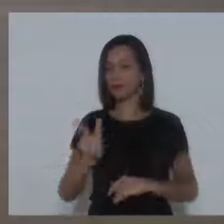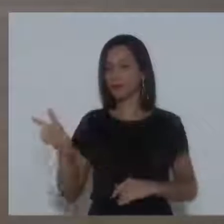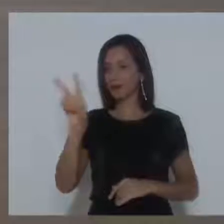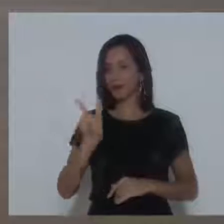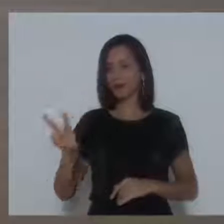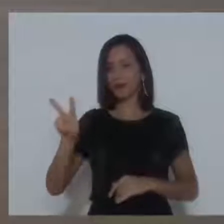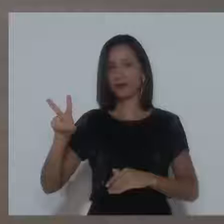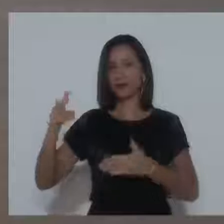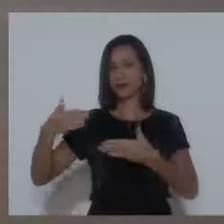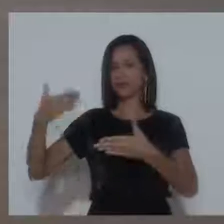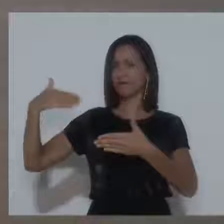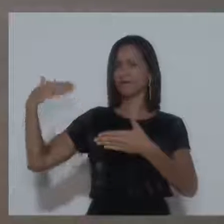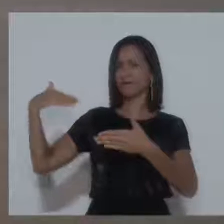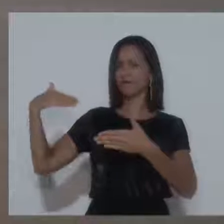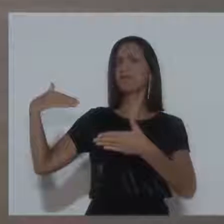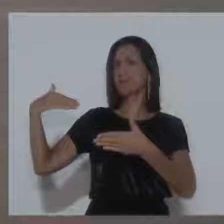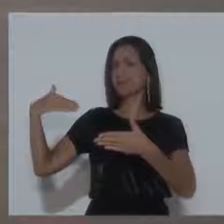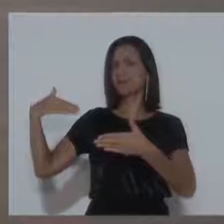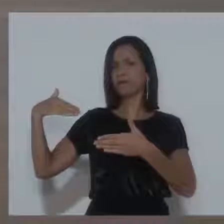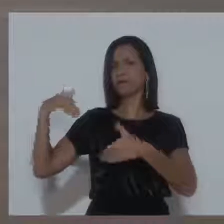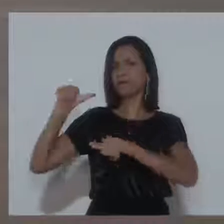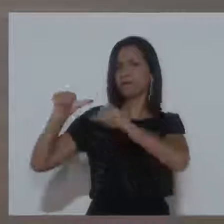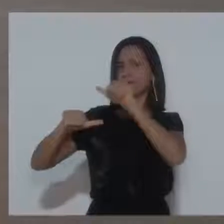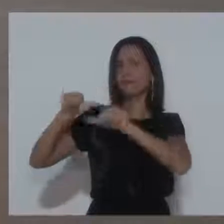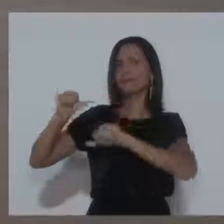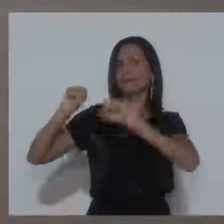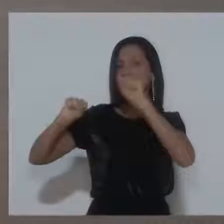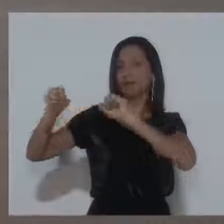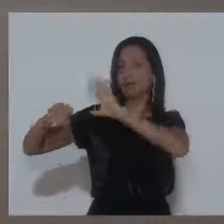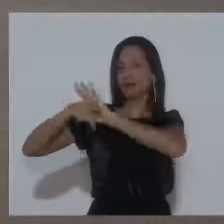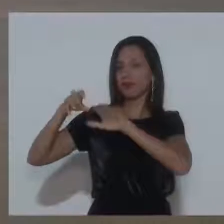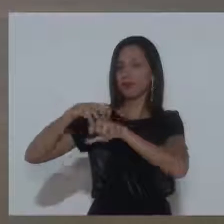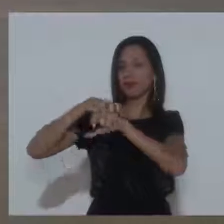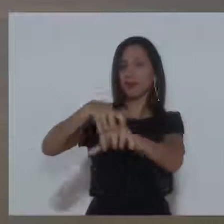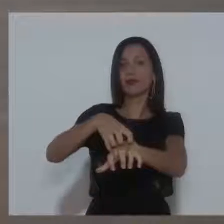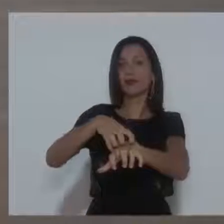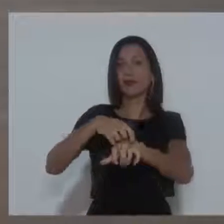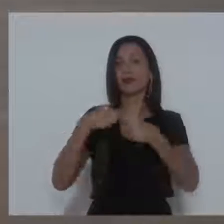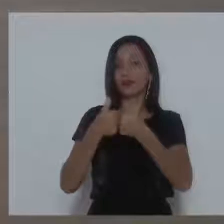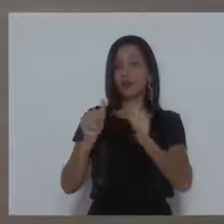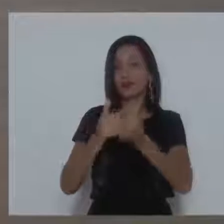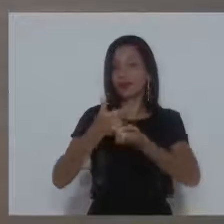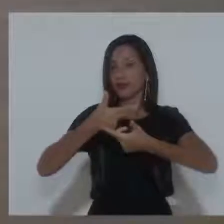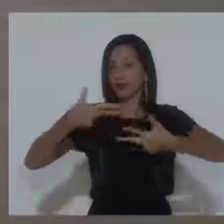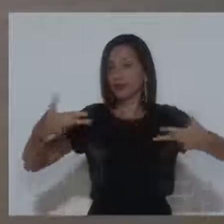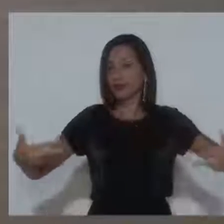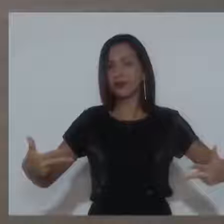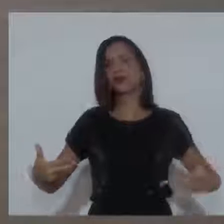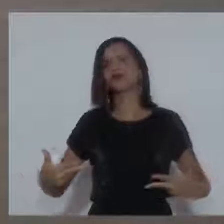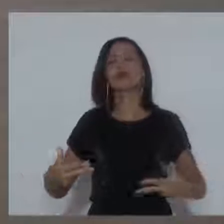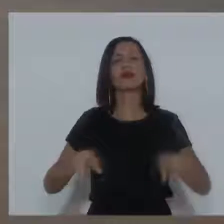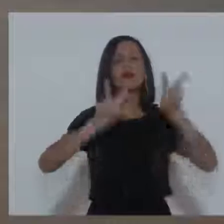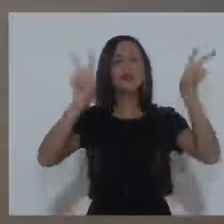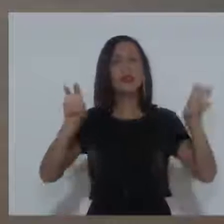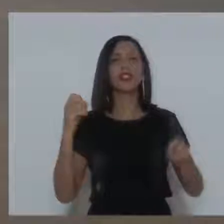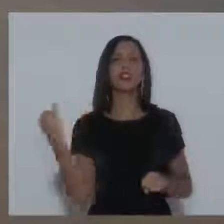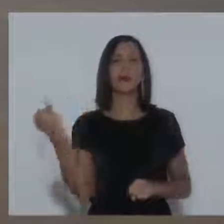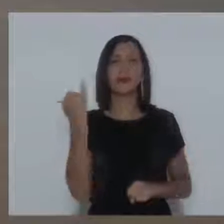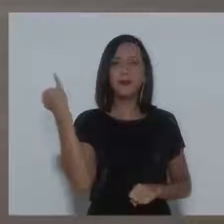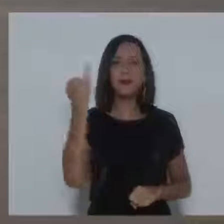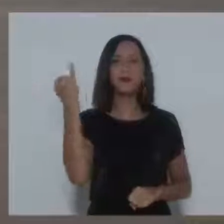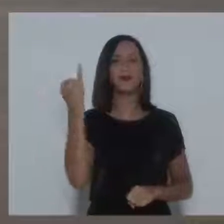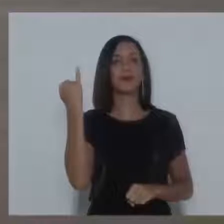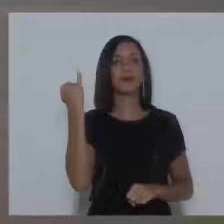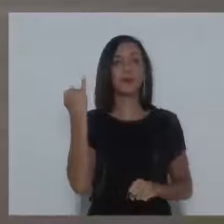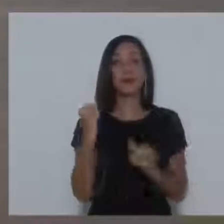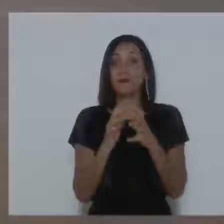o transporte. Então, acho que isso é um tema muito importante que teremos que tratar nessa casa, englobando aí algo importante para o nosso município, algo grande